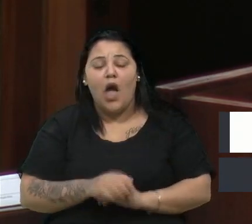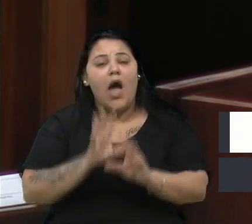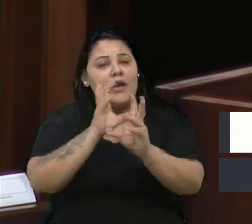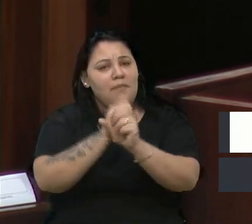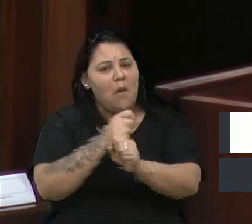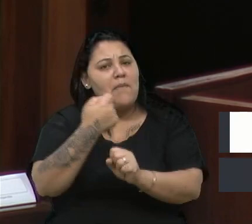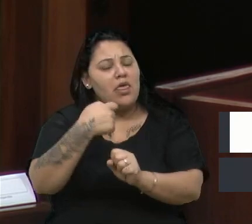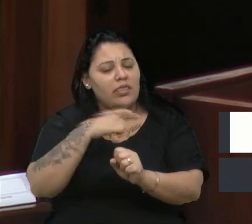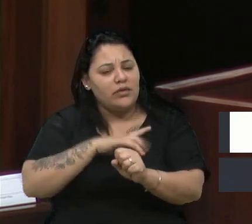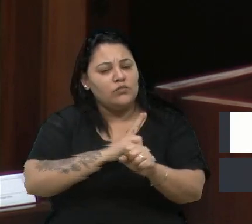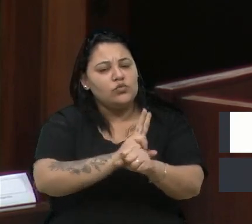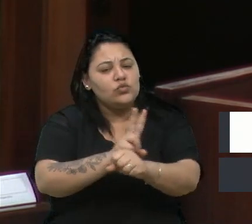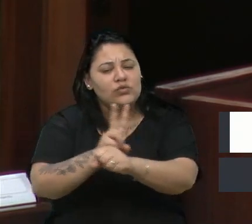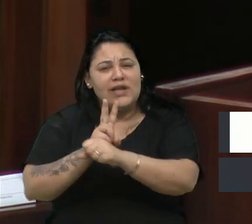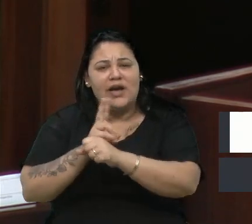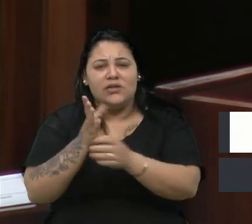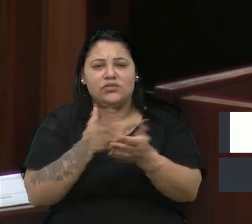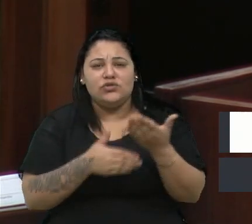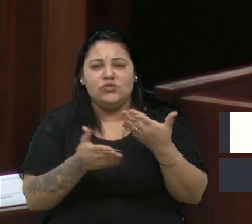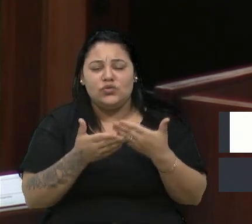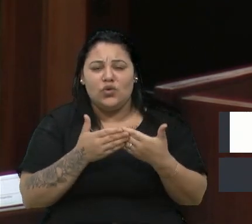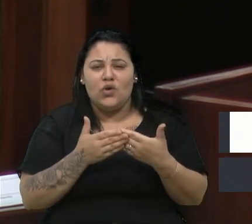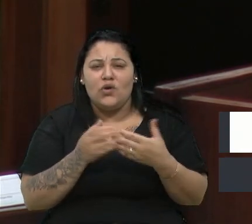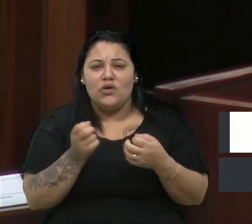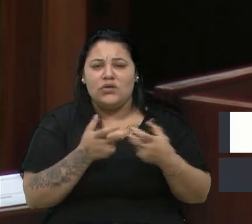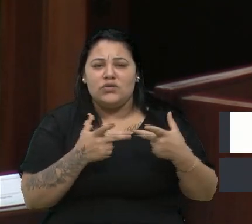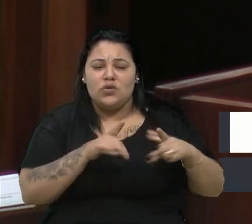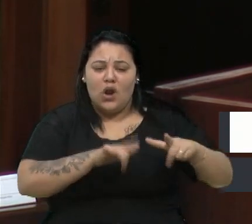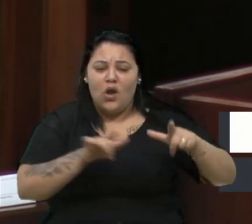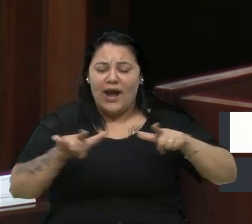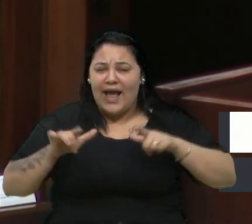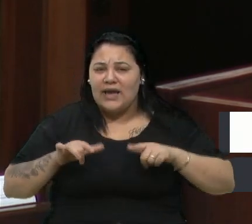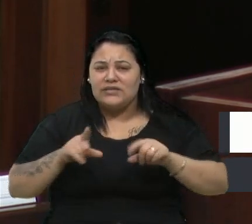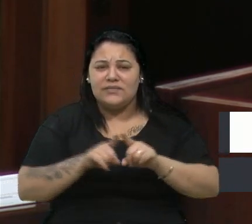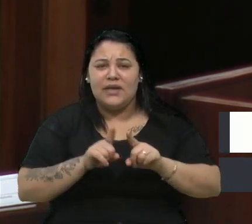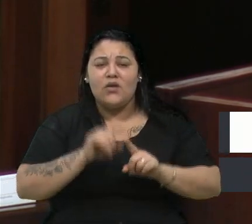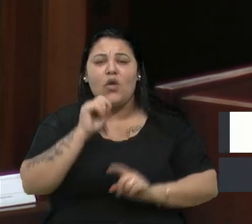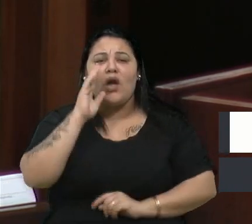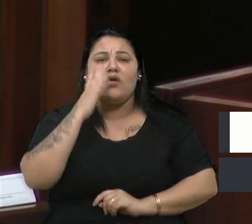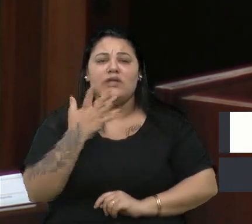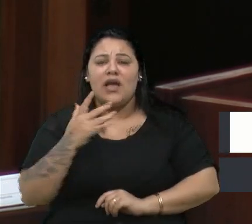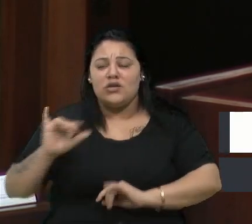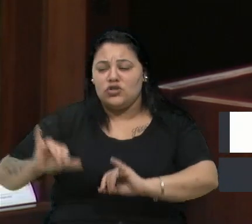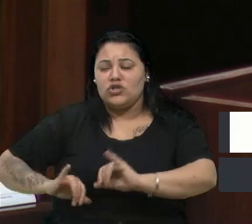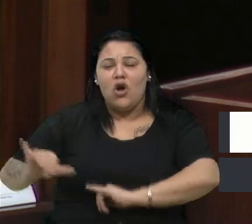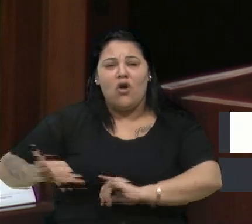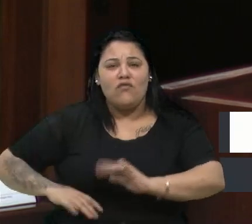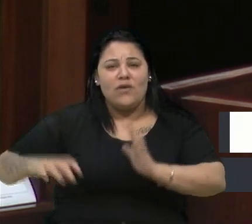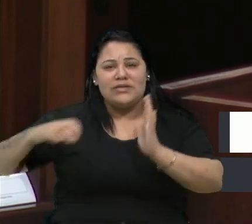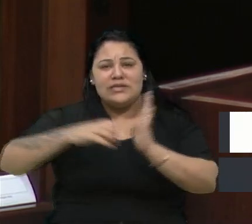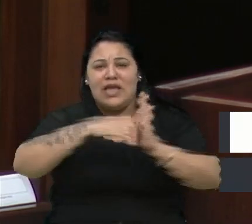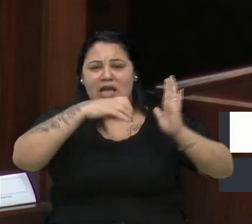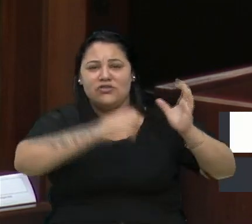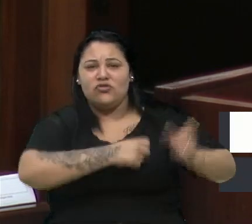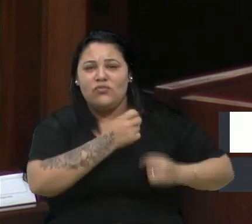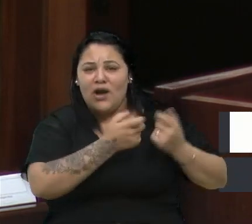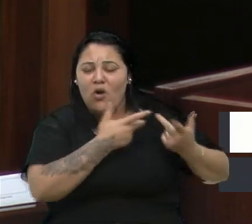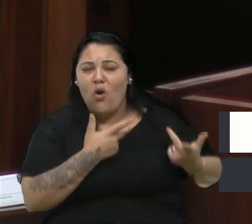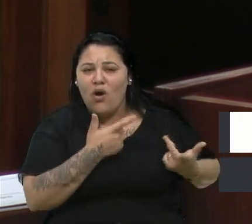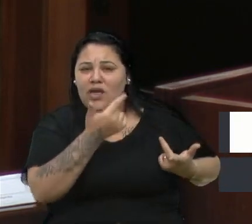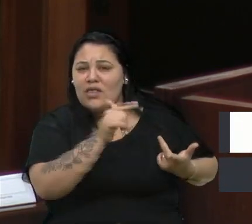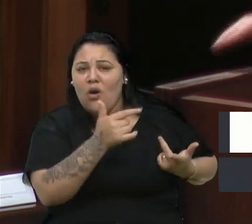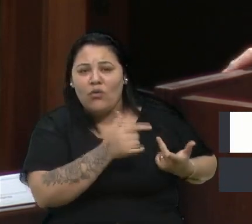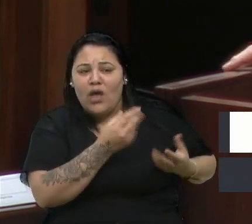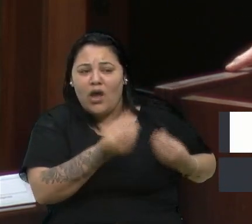de todos, e acaba, digamos, sofrendo um acidente e não tem a quem